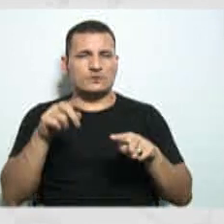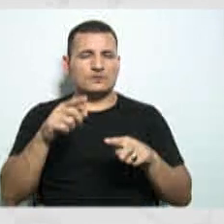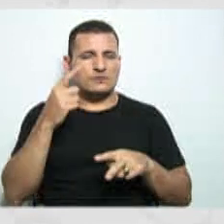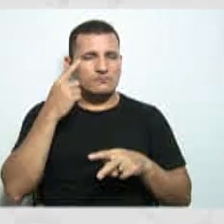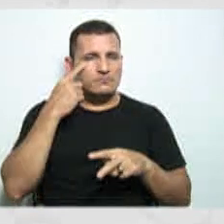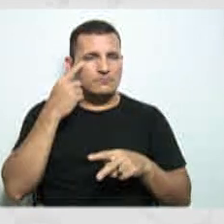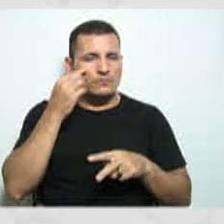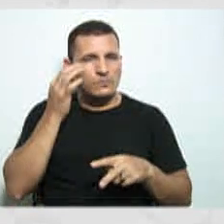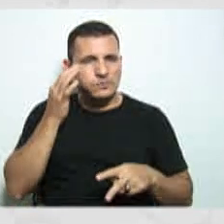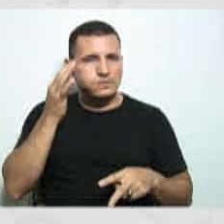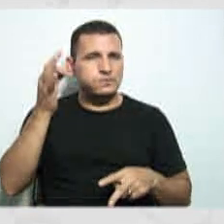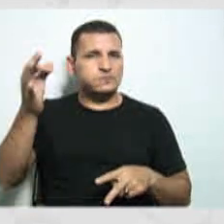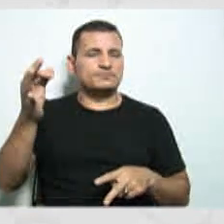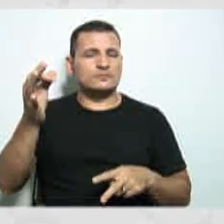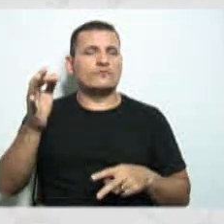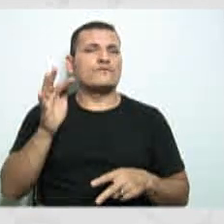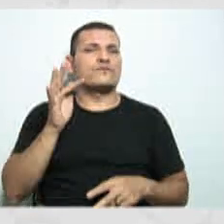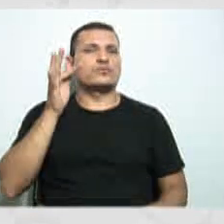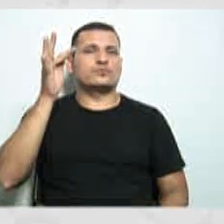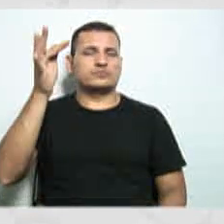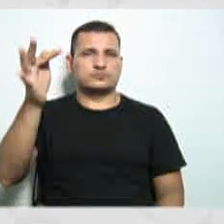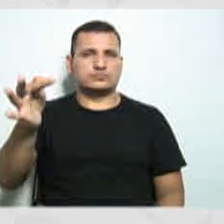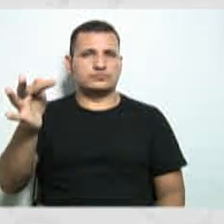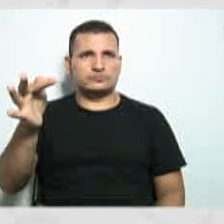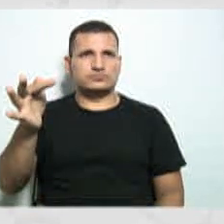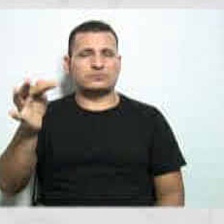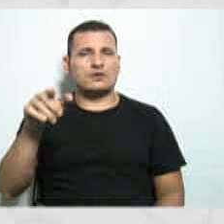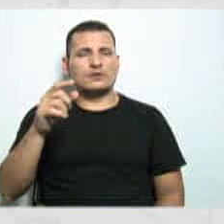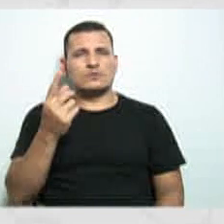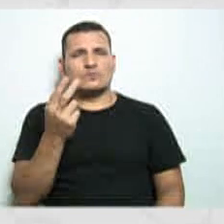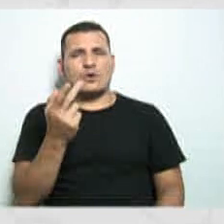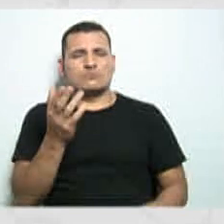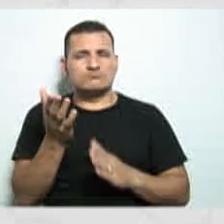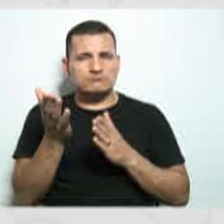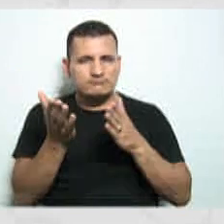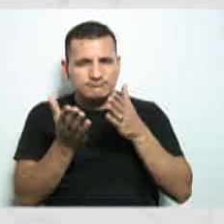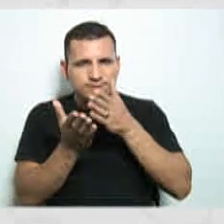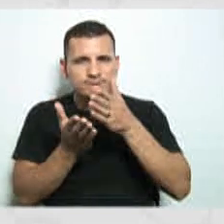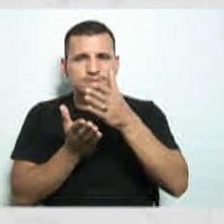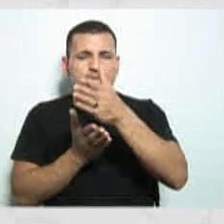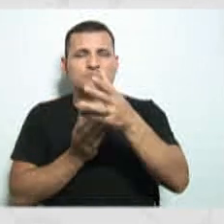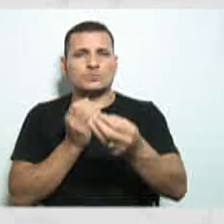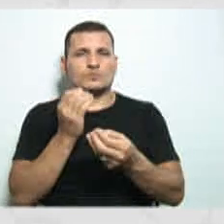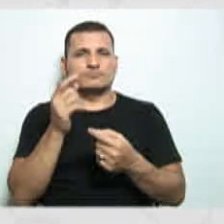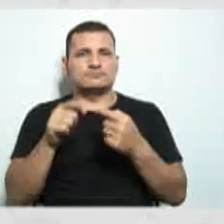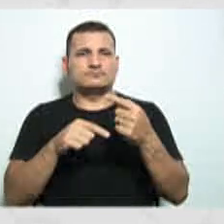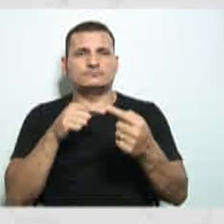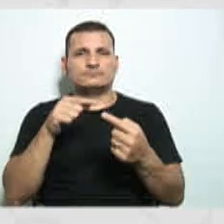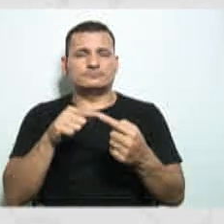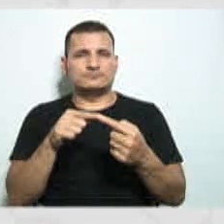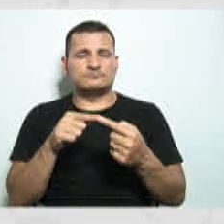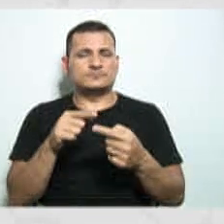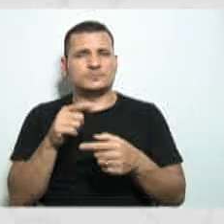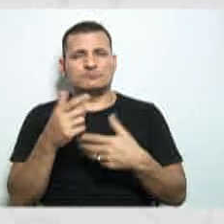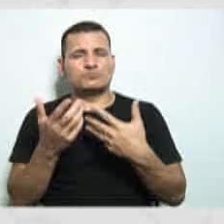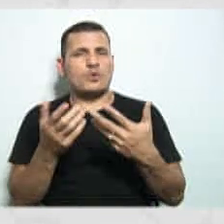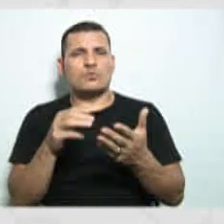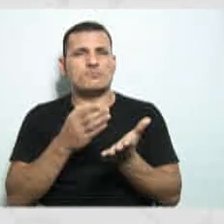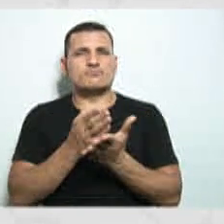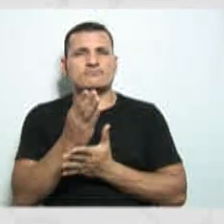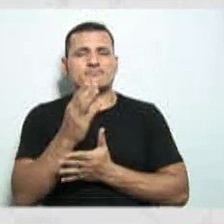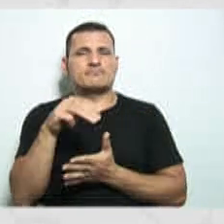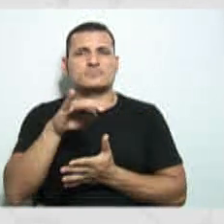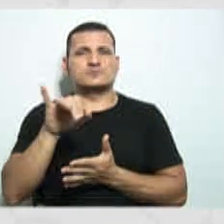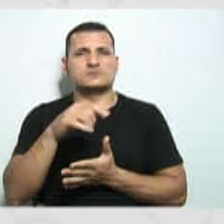só, futura desejada. Ela serve como guia, né, para a definição dos objetivos e a realização da missão.